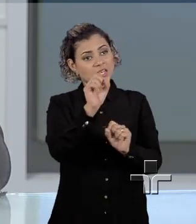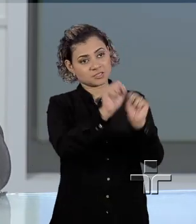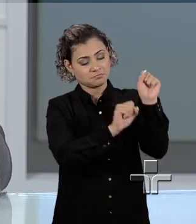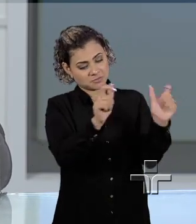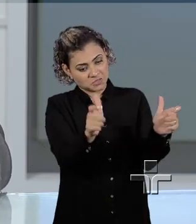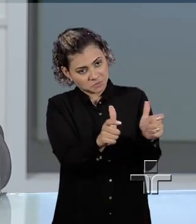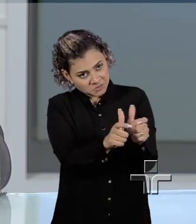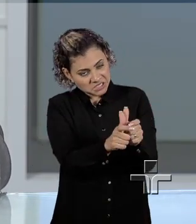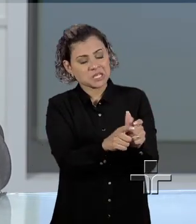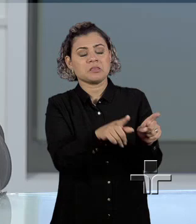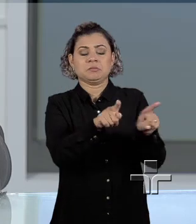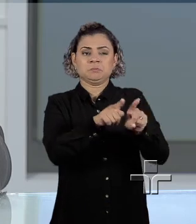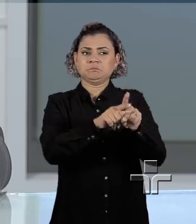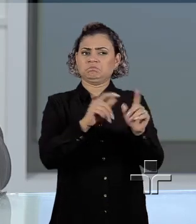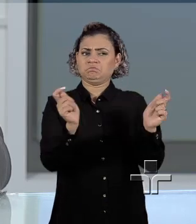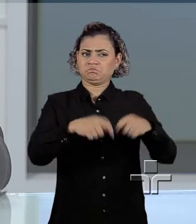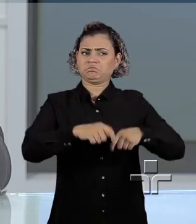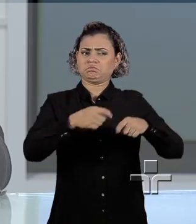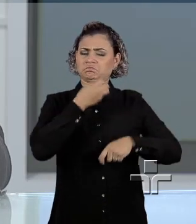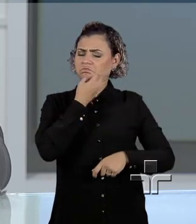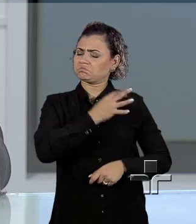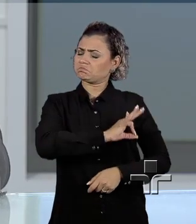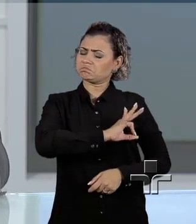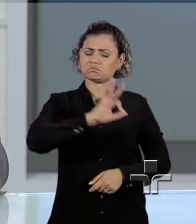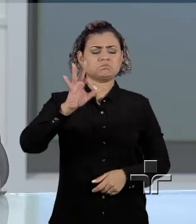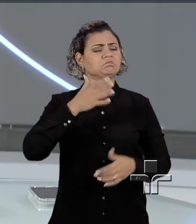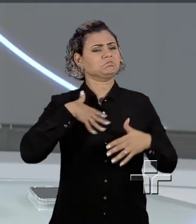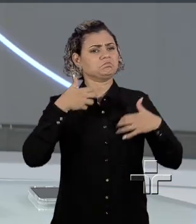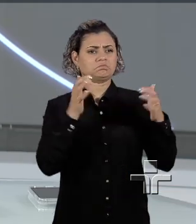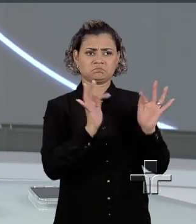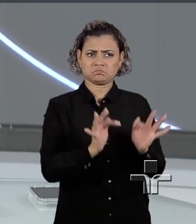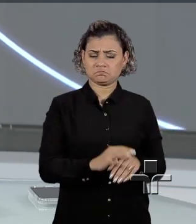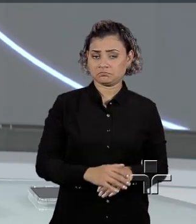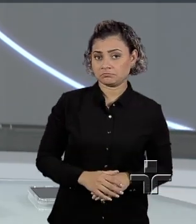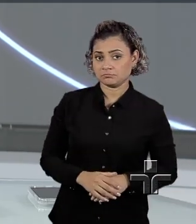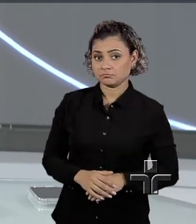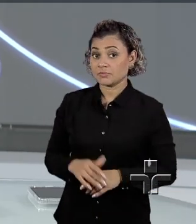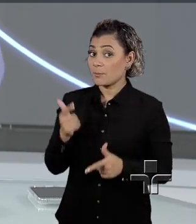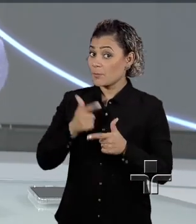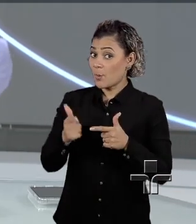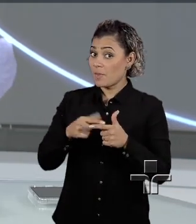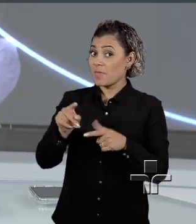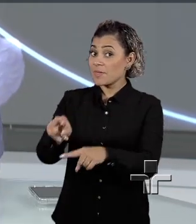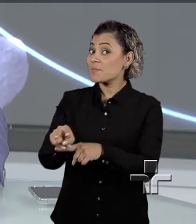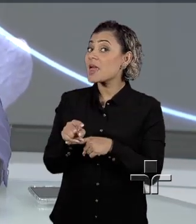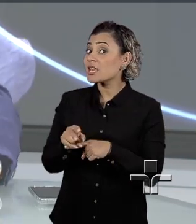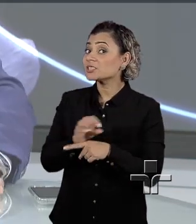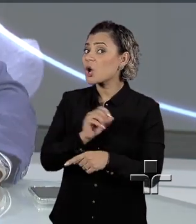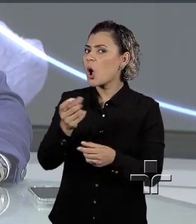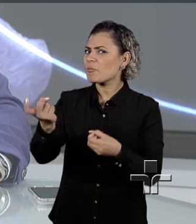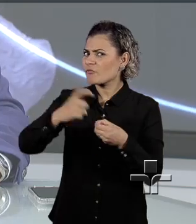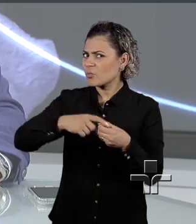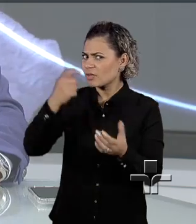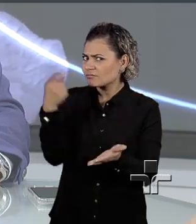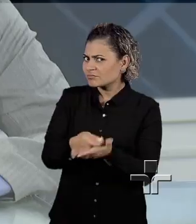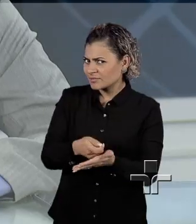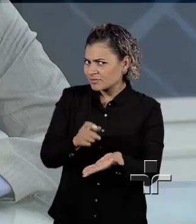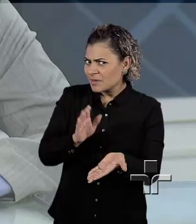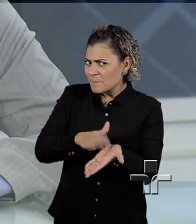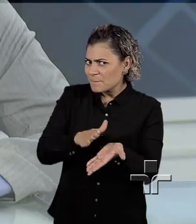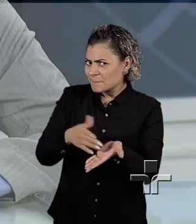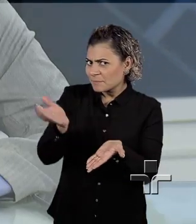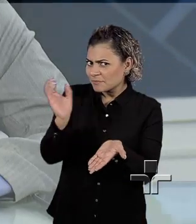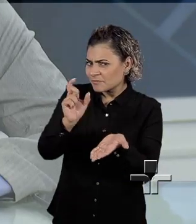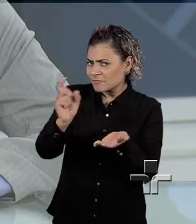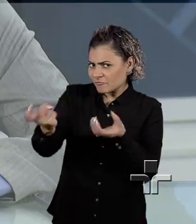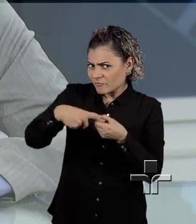e microempresas. Muito bom, muito feliz. Gaudêncio, o problema é para quem empresta, né? Qual a garantia que ele vai ter de recebimento? Primeiro,